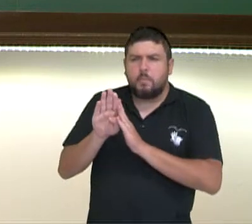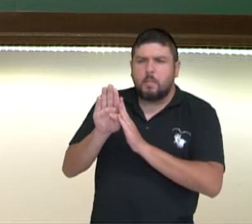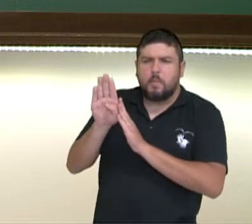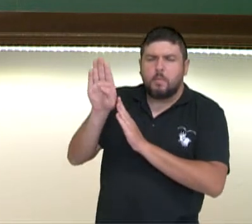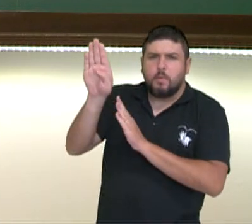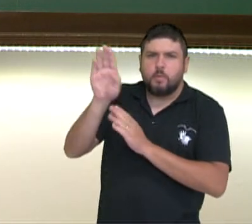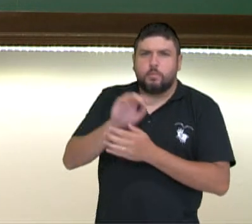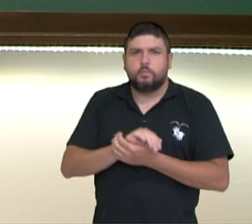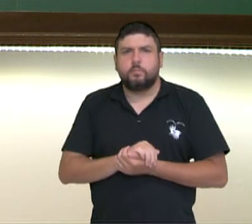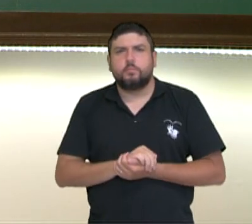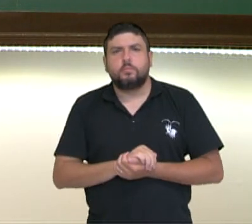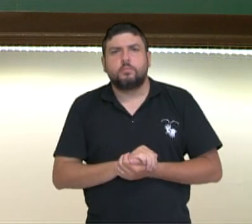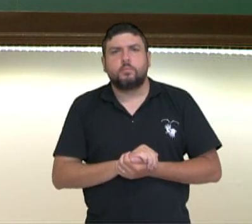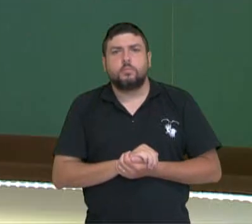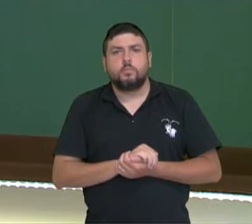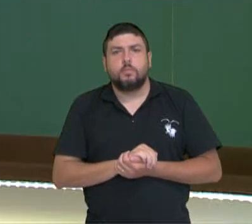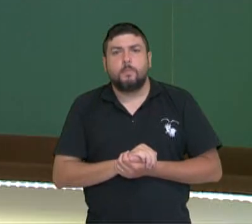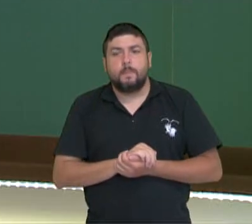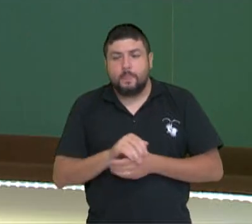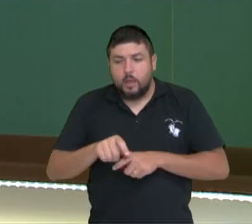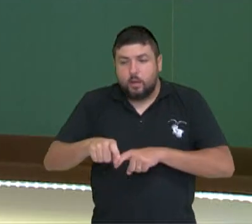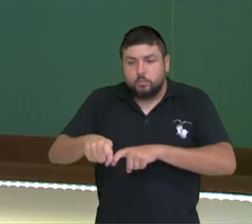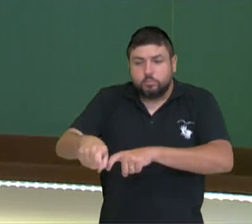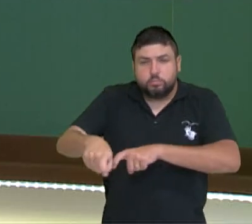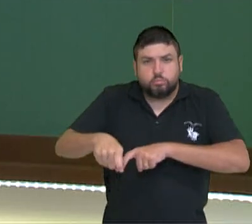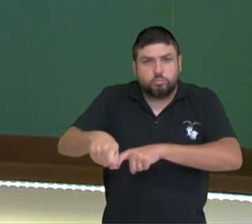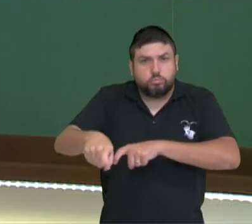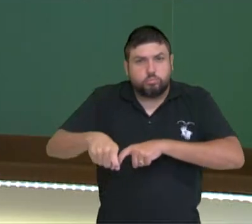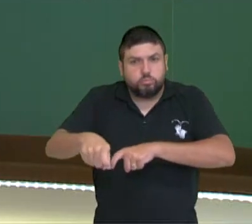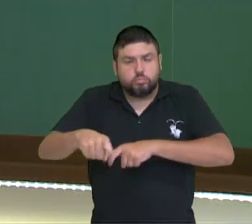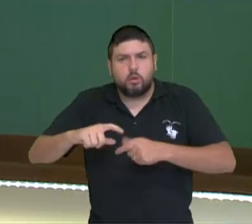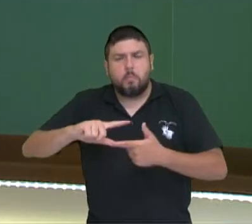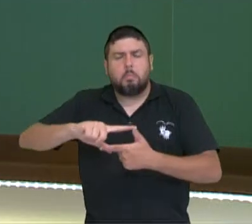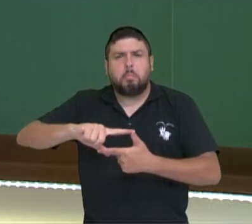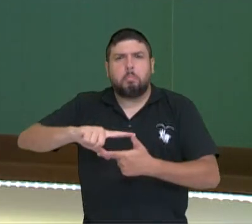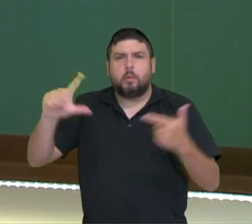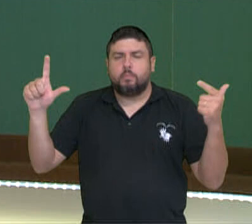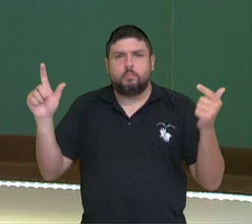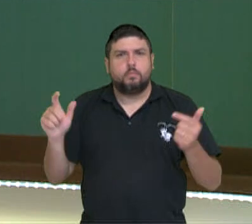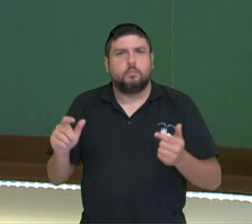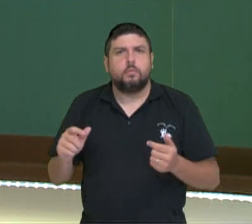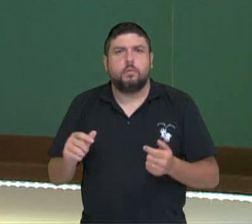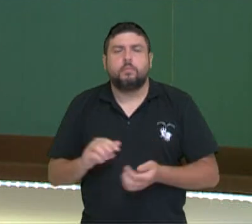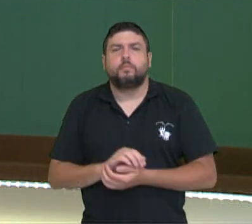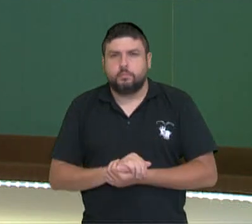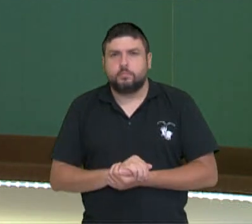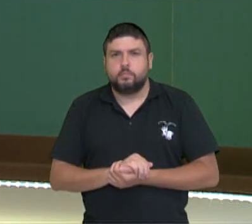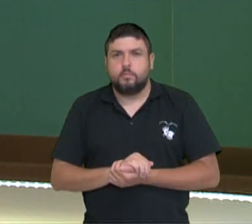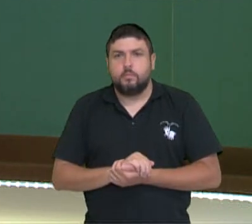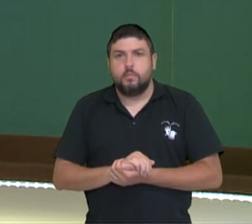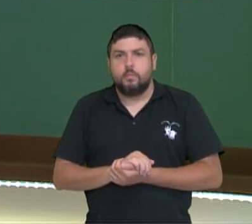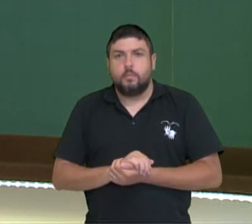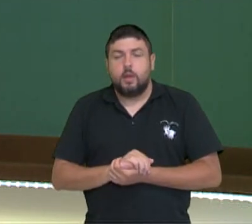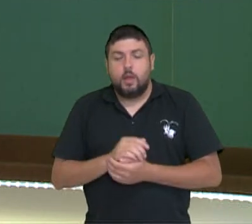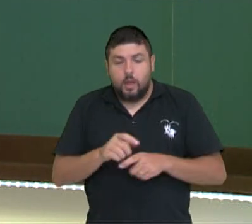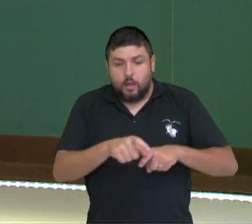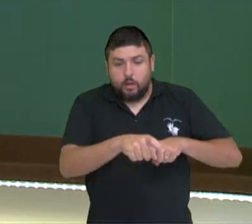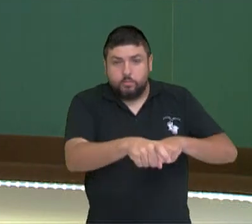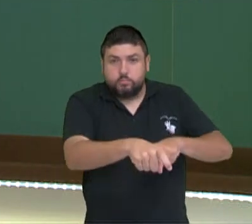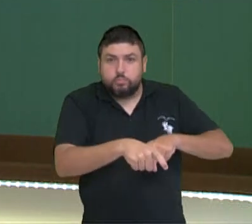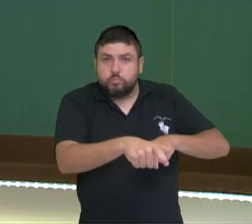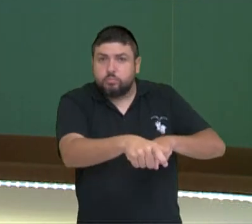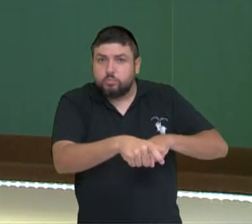a modernização da agricultura. A agricultura inglesa, ela já havia se desenvolvido de uma forma comercial e já